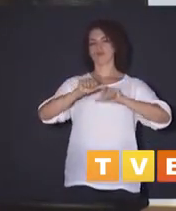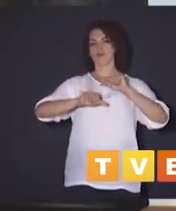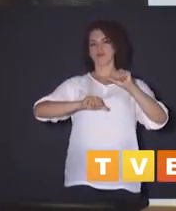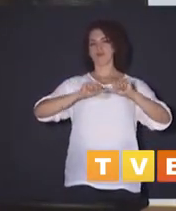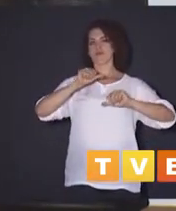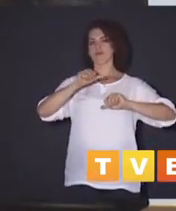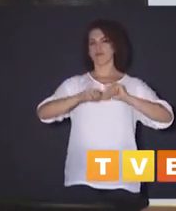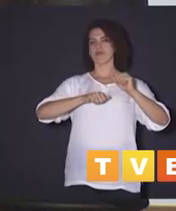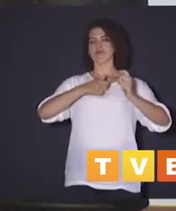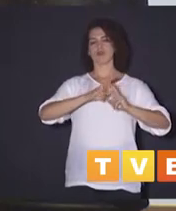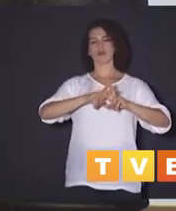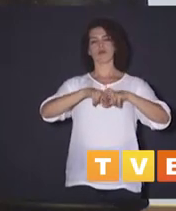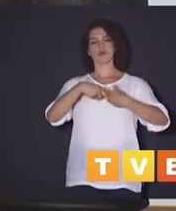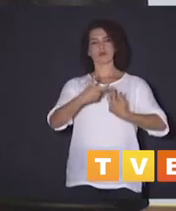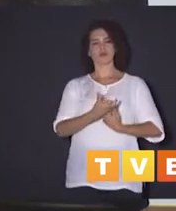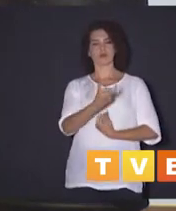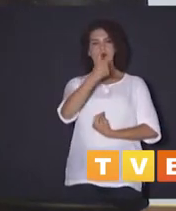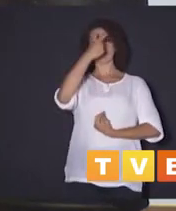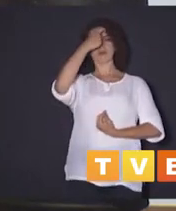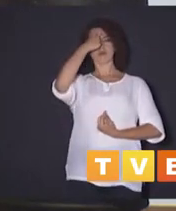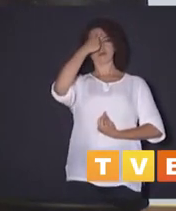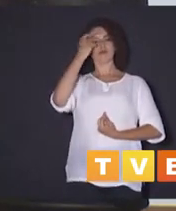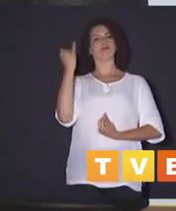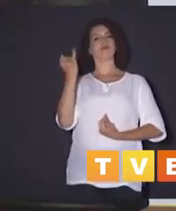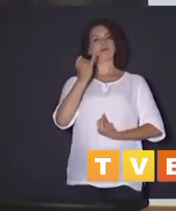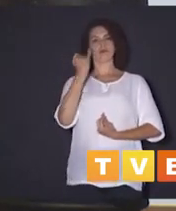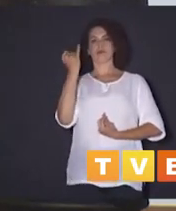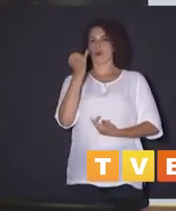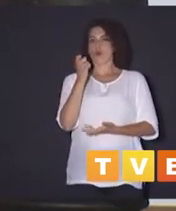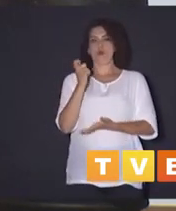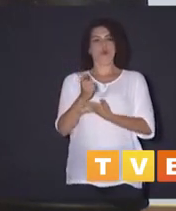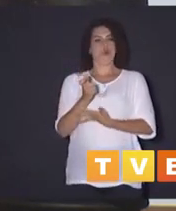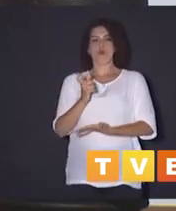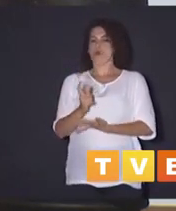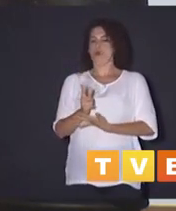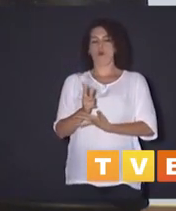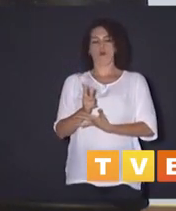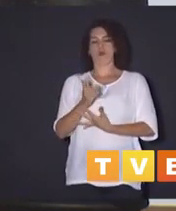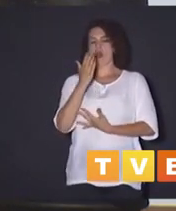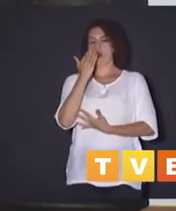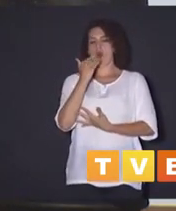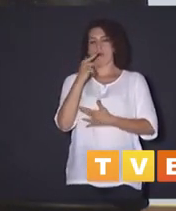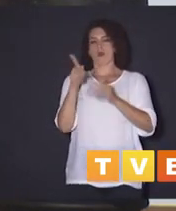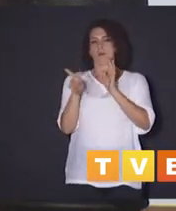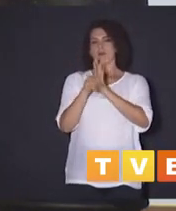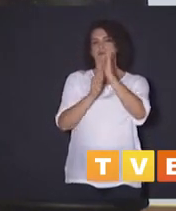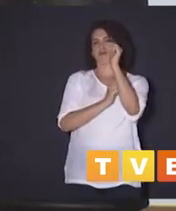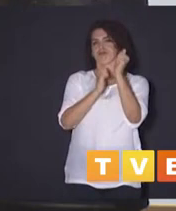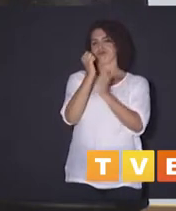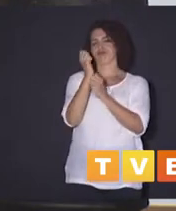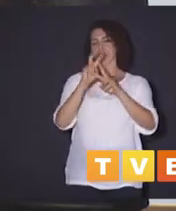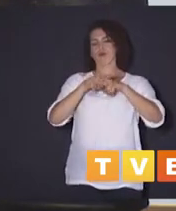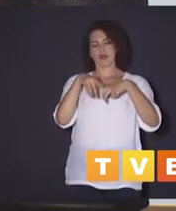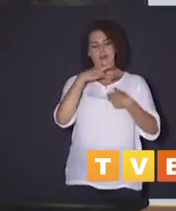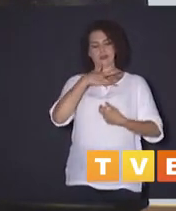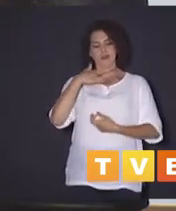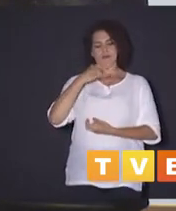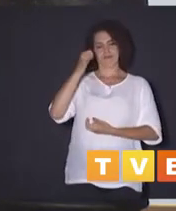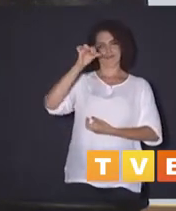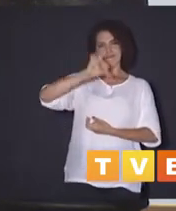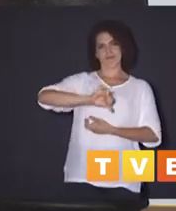a gente se conscientizar da importância de não comprarmos alimentos industrializados que prejudicam a nossa saúde e